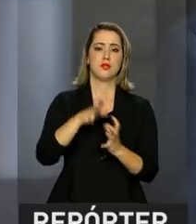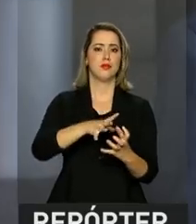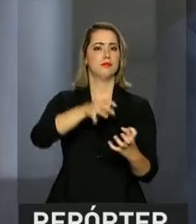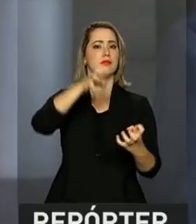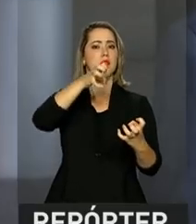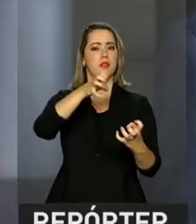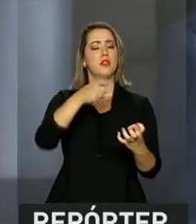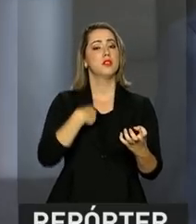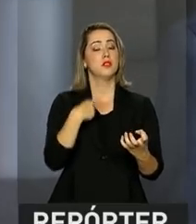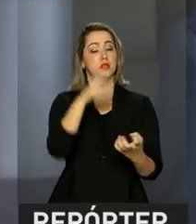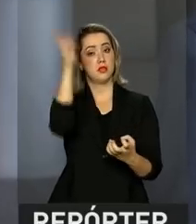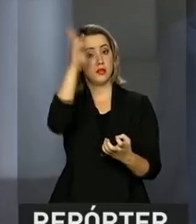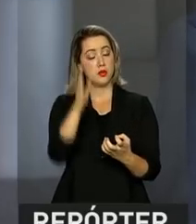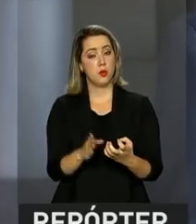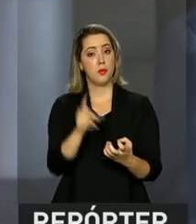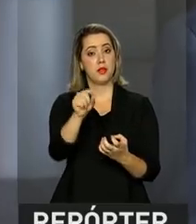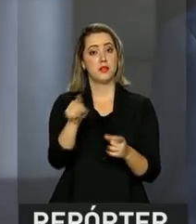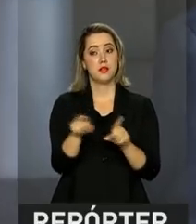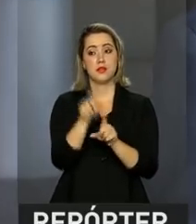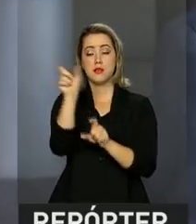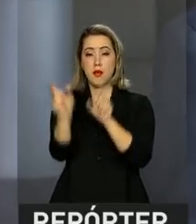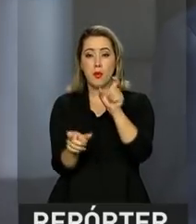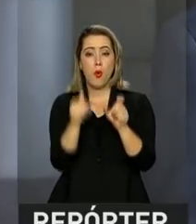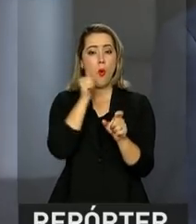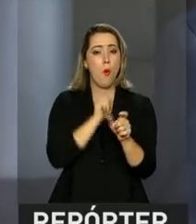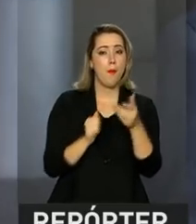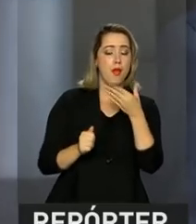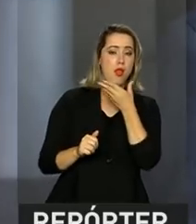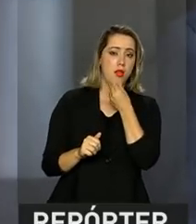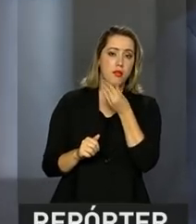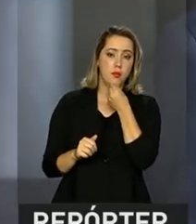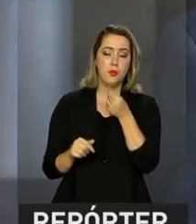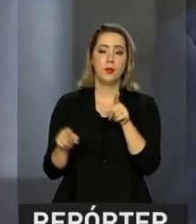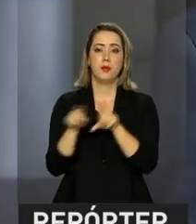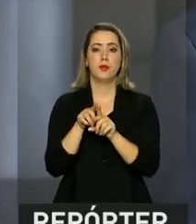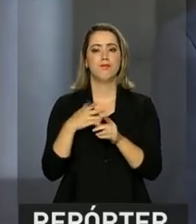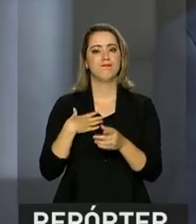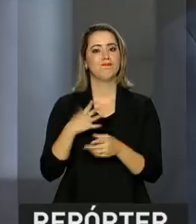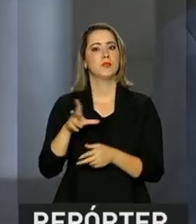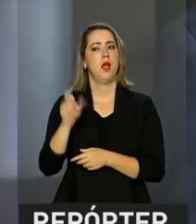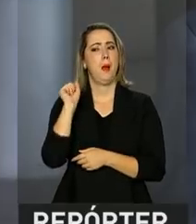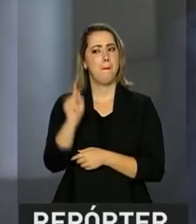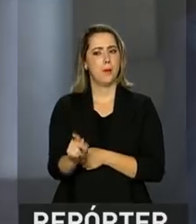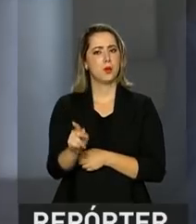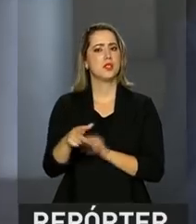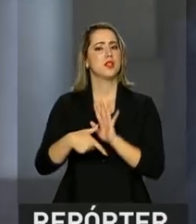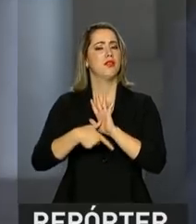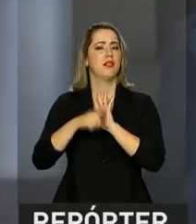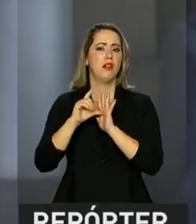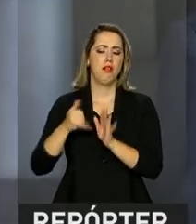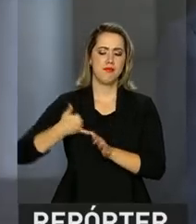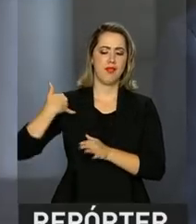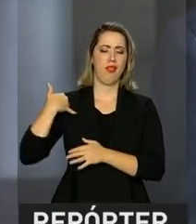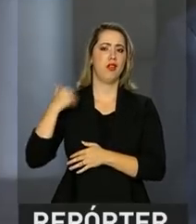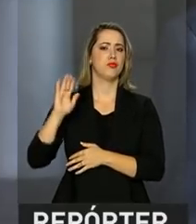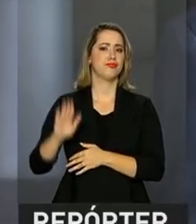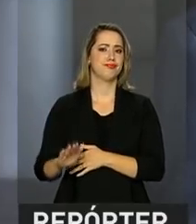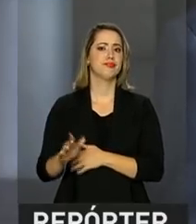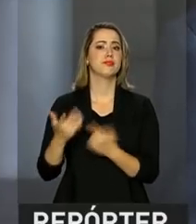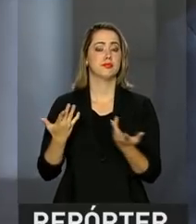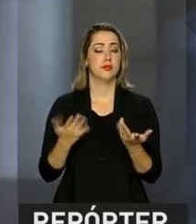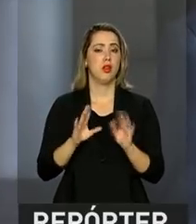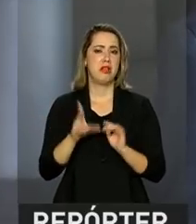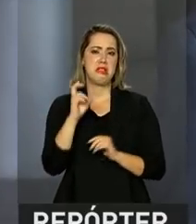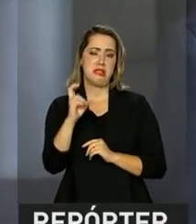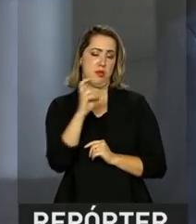no país e os brasileiros e as brasileiras ainda se aposentam muito cedo em relação a outras nações, em média